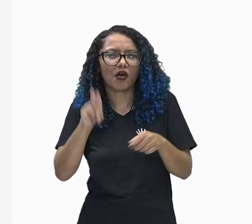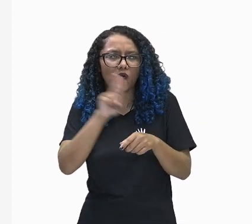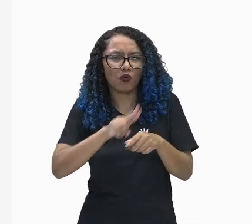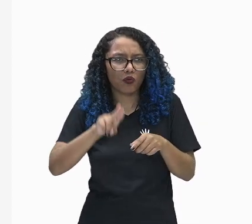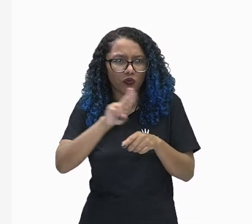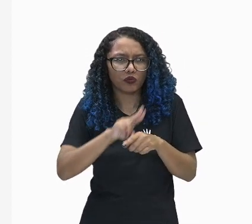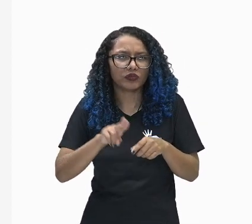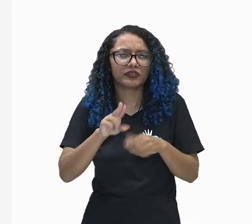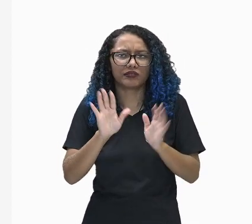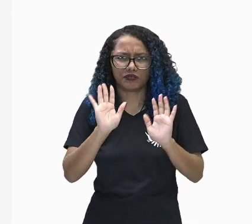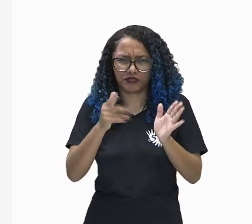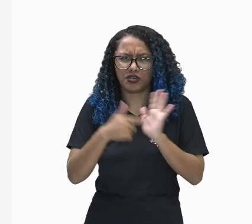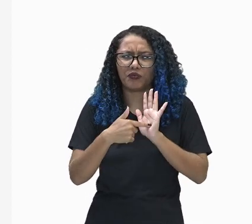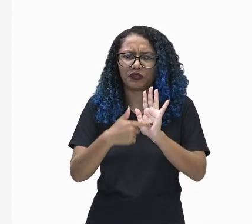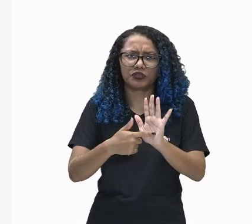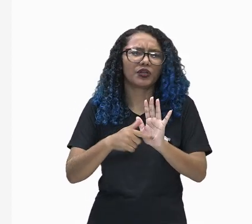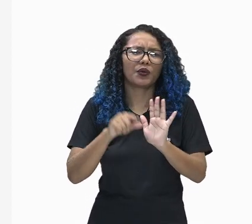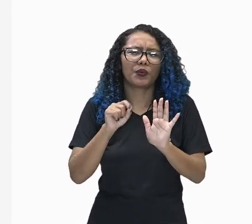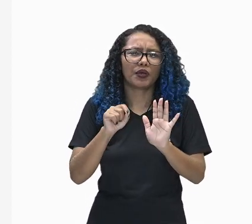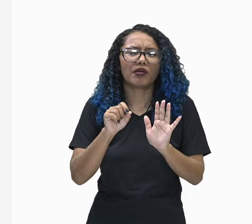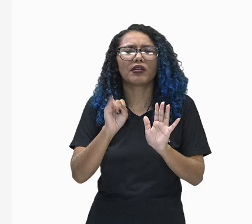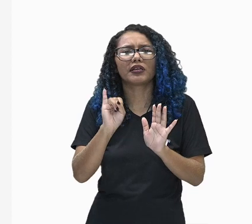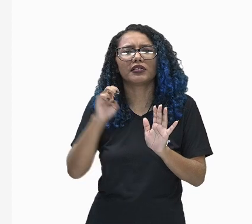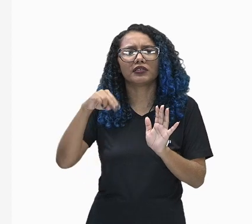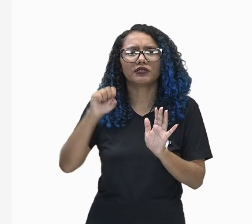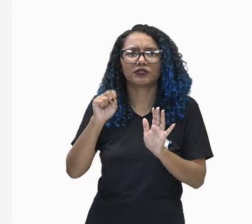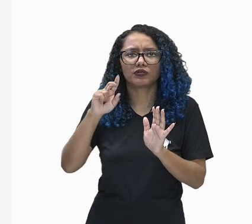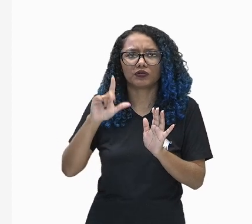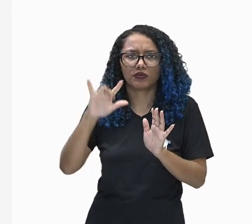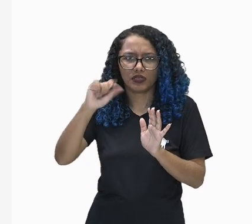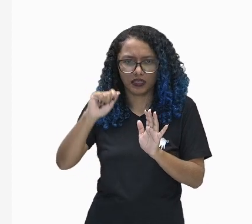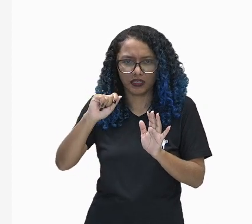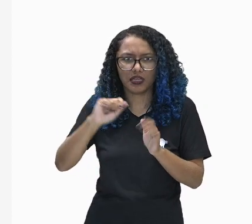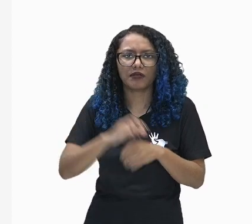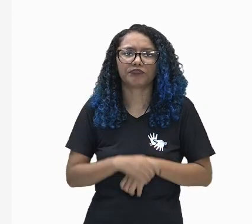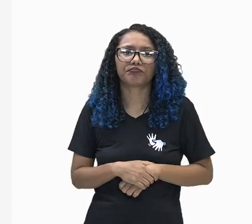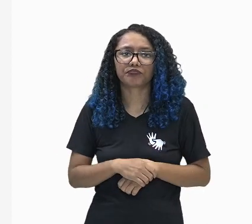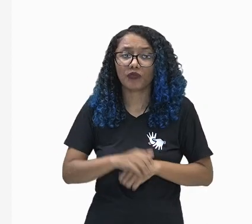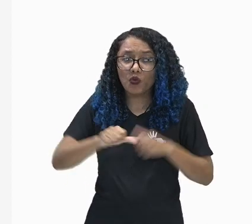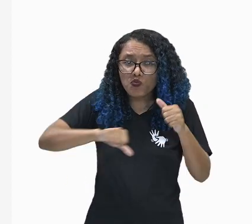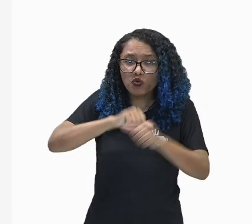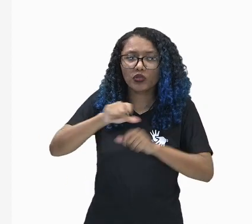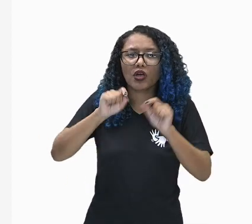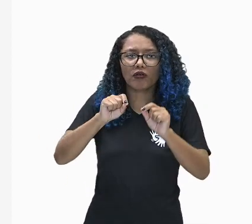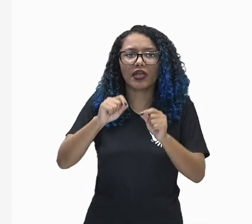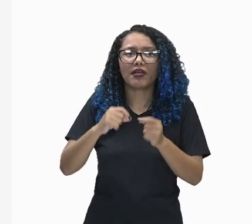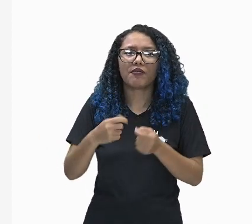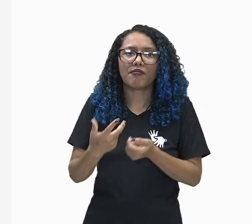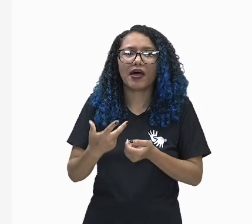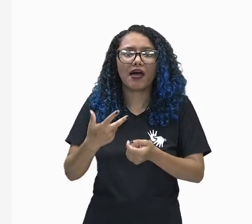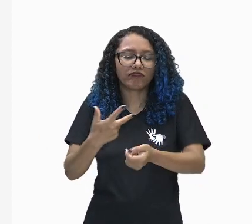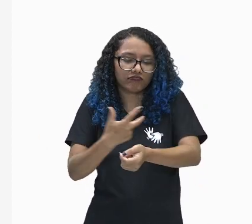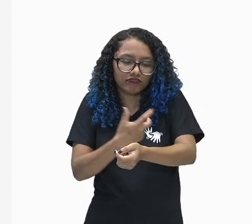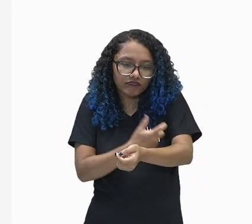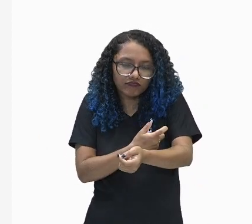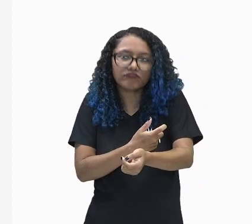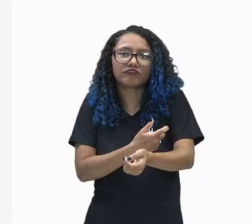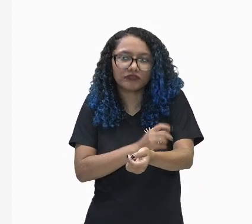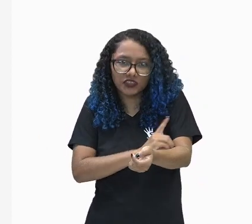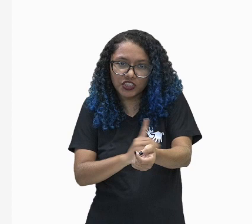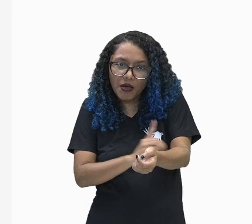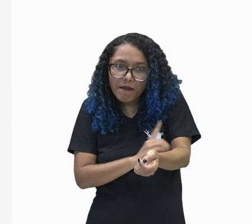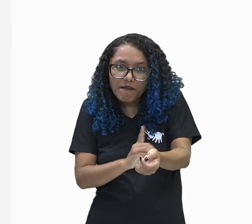que foi passado anteriormente, a insulina recombinante para tratamentos de diabetes, e também temos aí um exemplo na produção